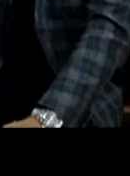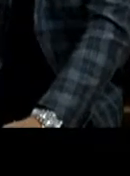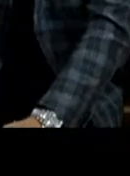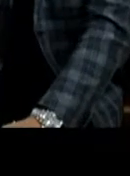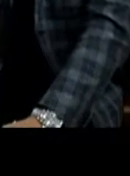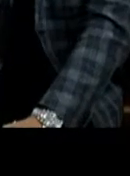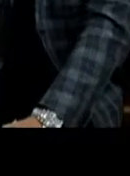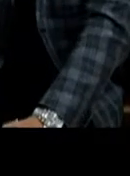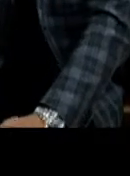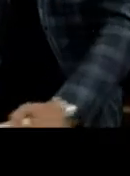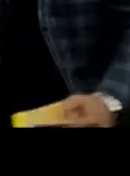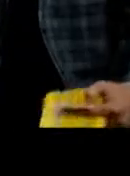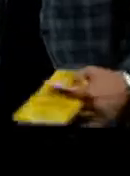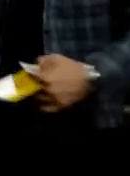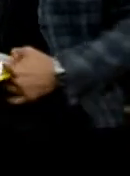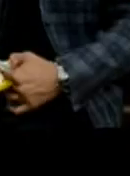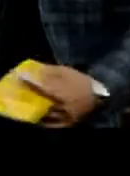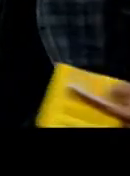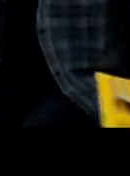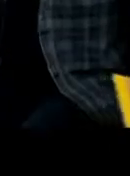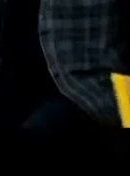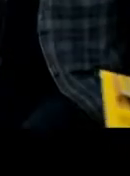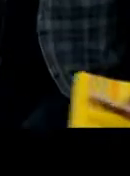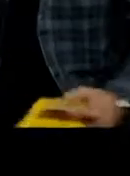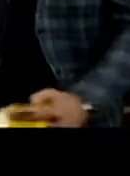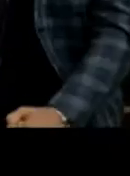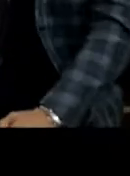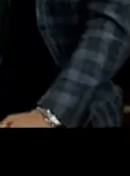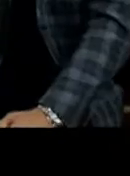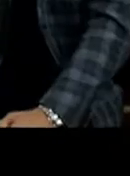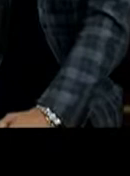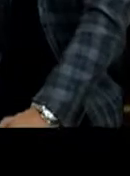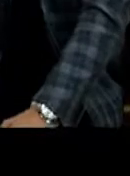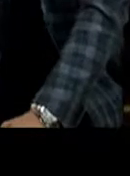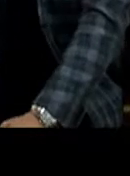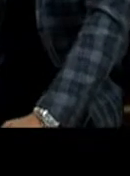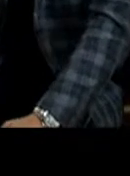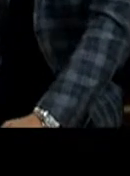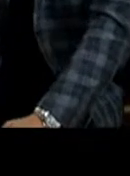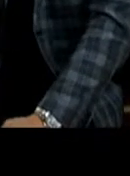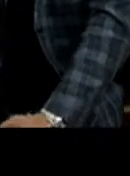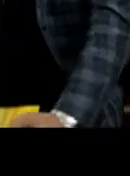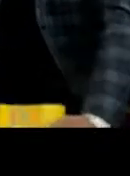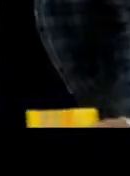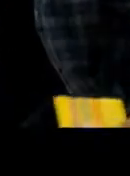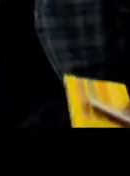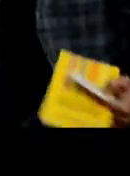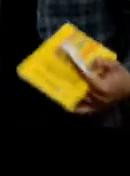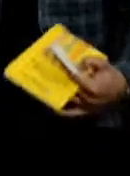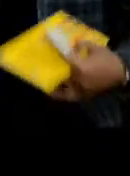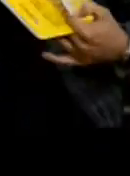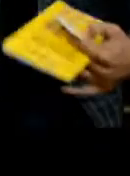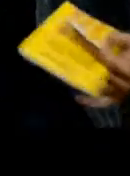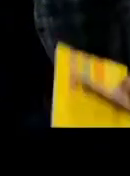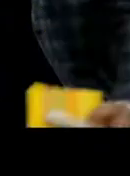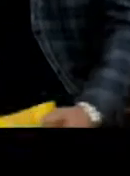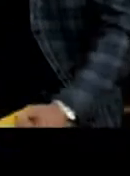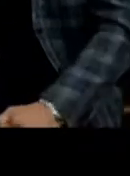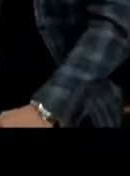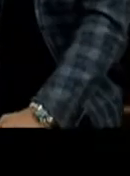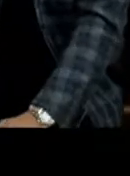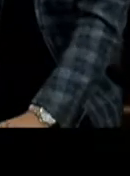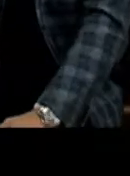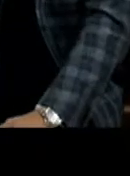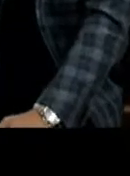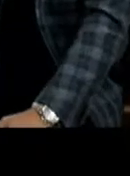aspecto importante en todas las áreas de un país, sobre todo cuando las tecnologías cada vez crecen